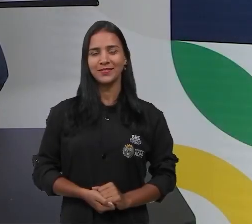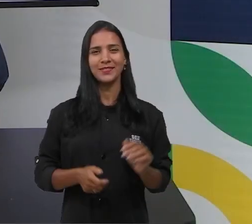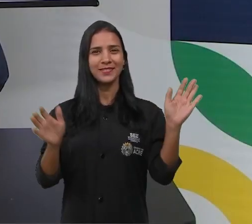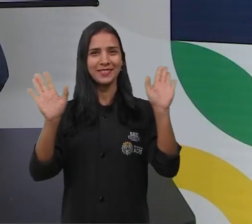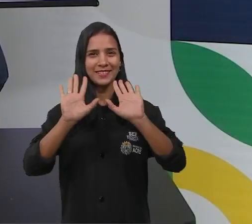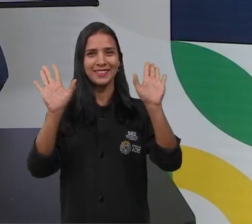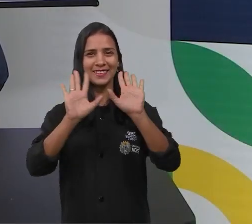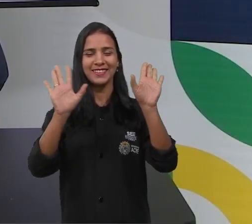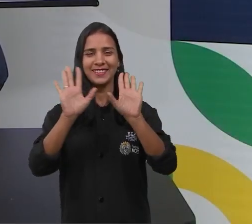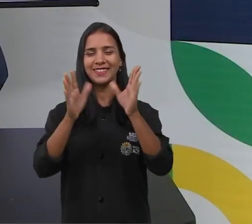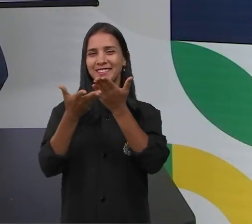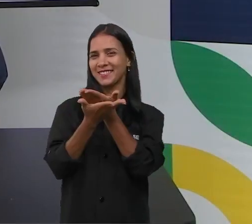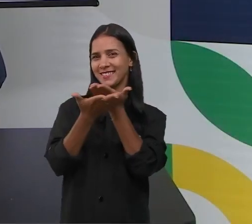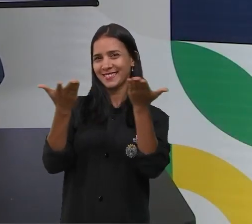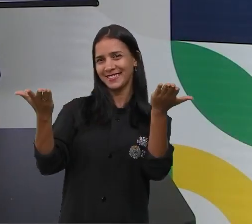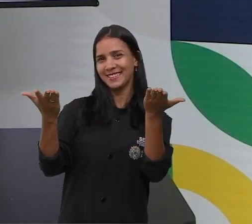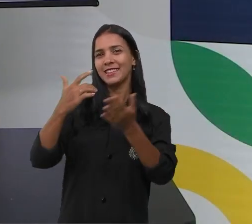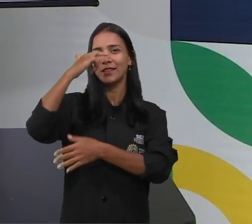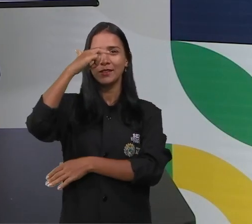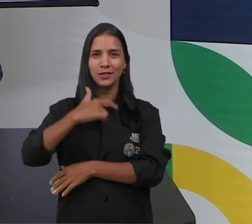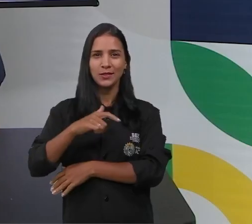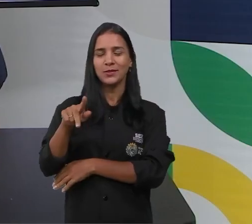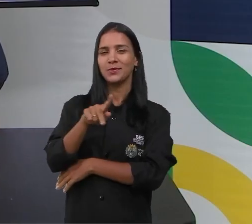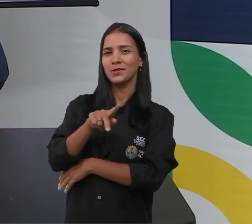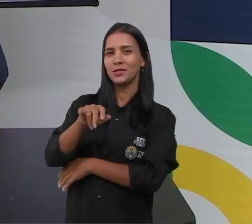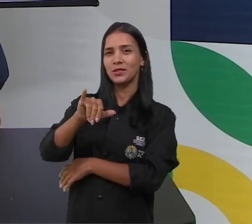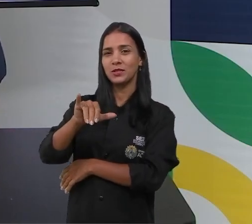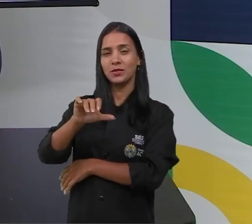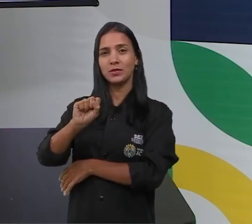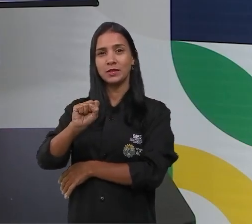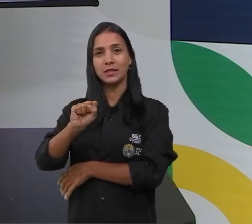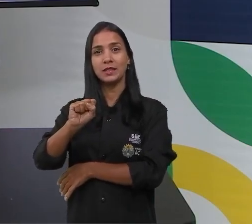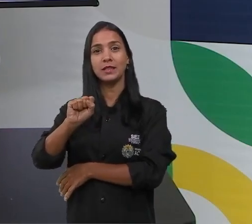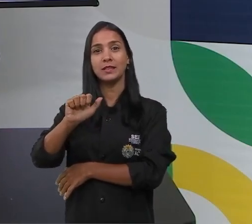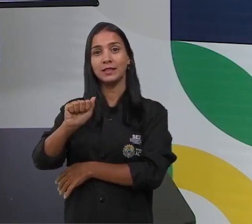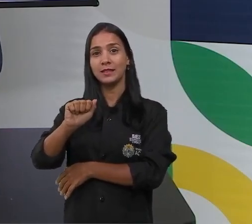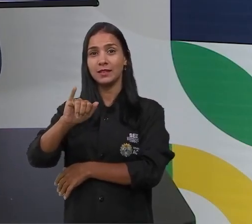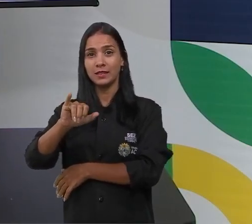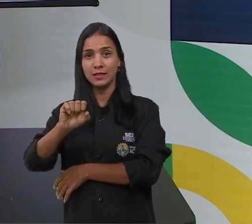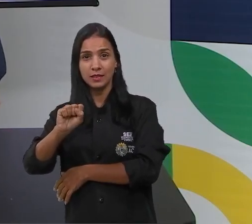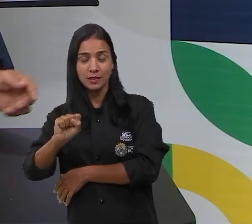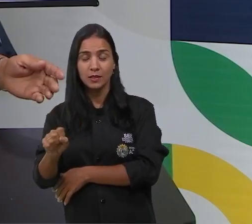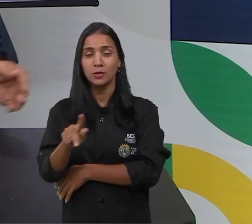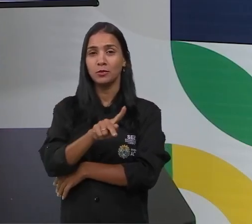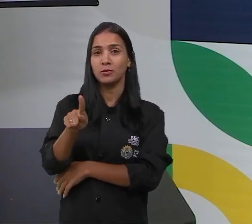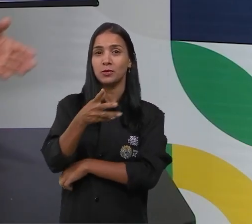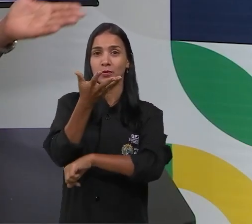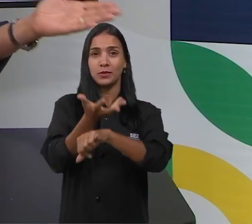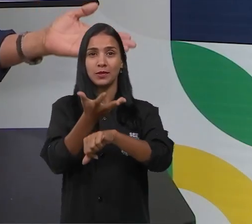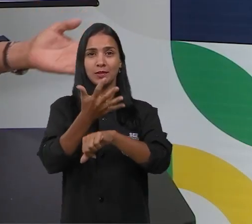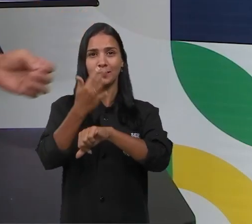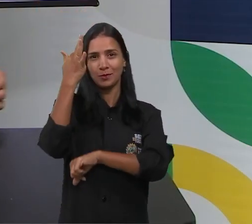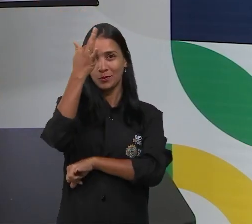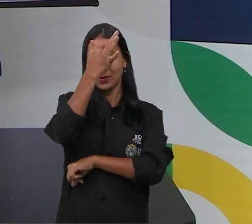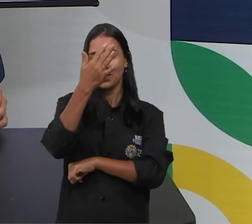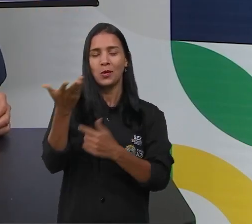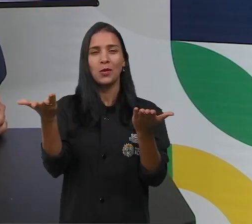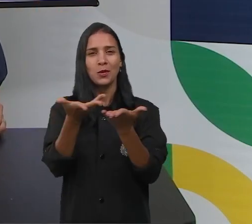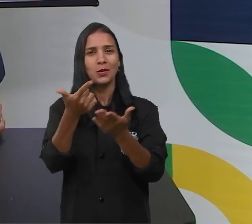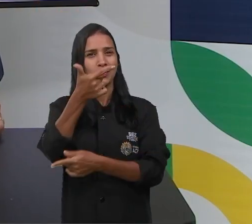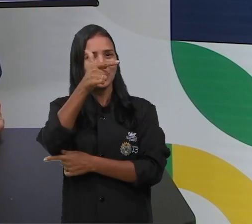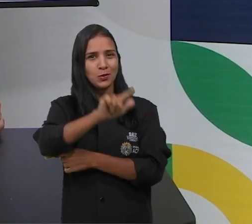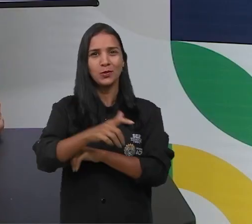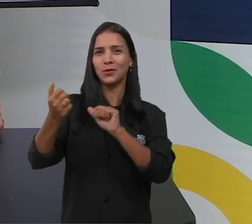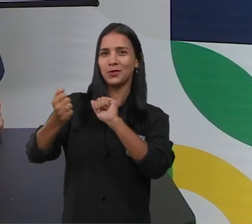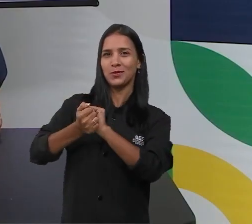Olá, pessoal. Sou o professor Isaías, da Filosofia. Estou aqui mais uma vez auxiliado pela Gabi.